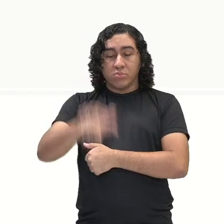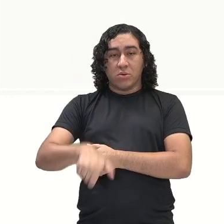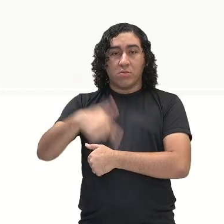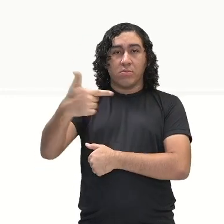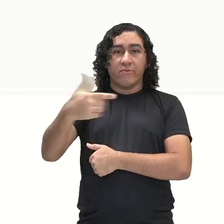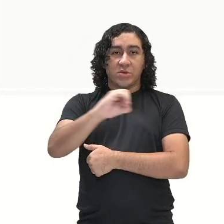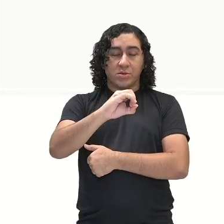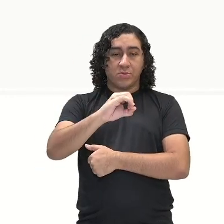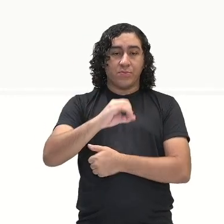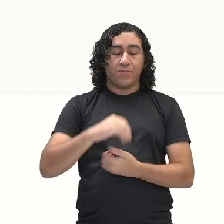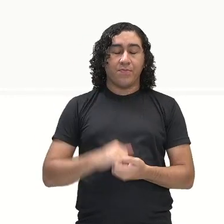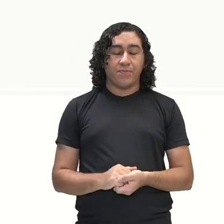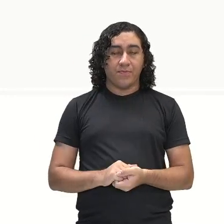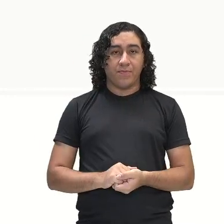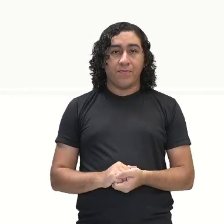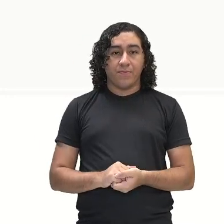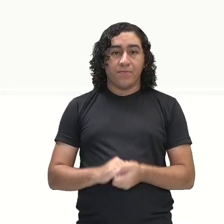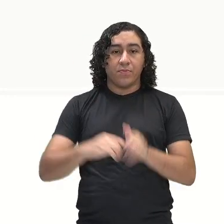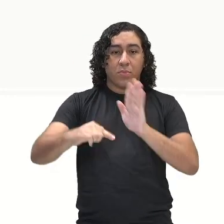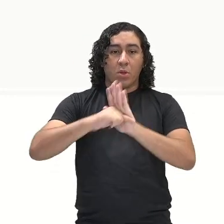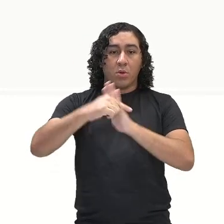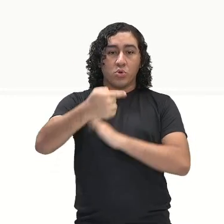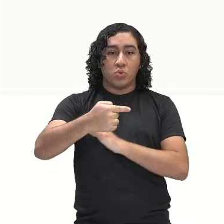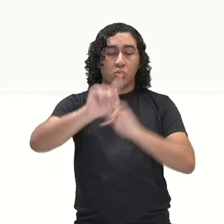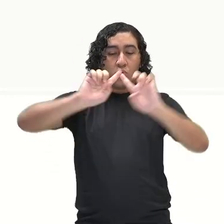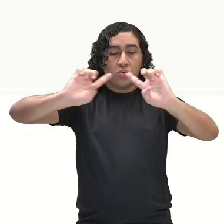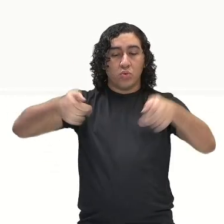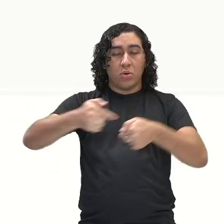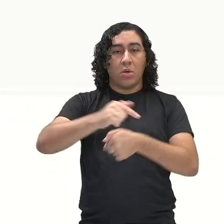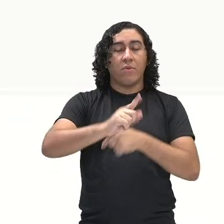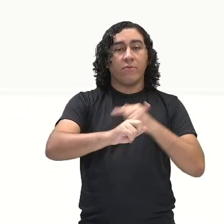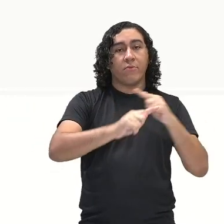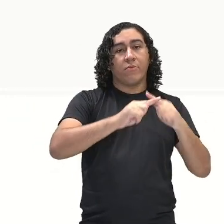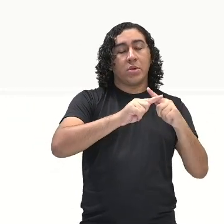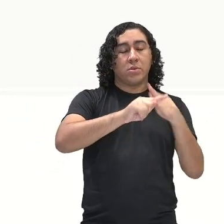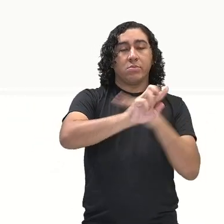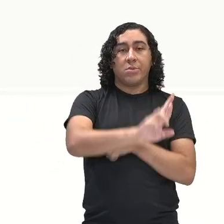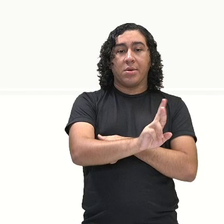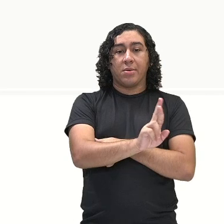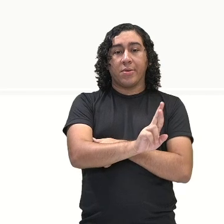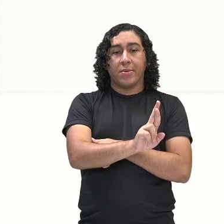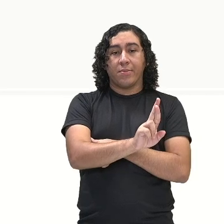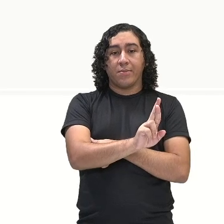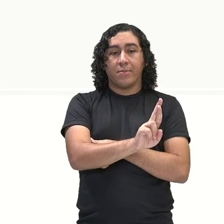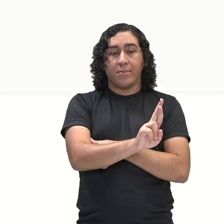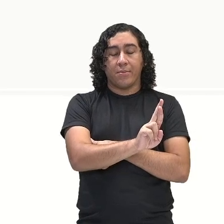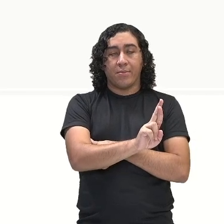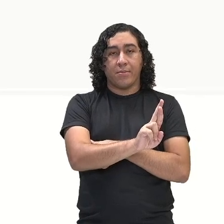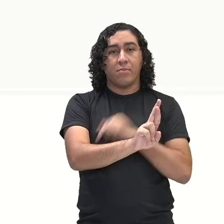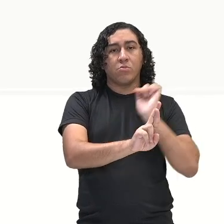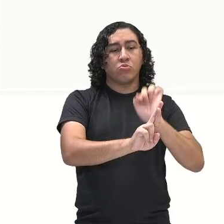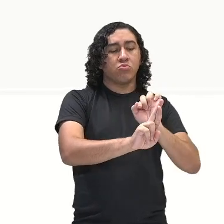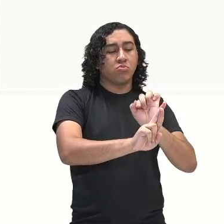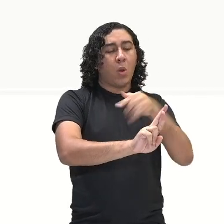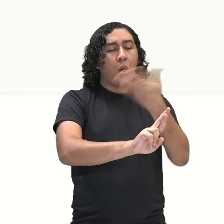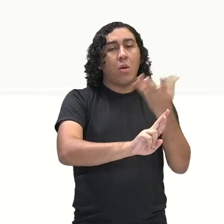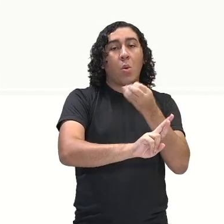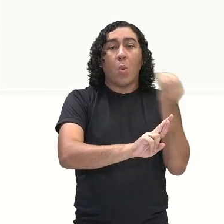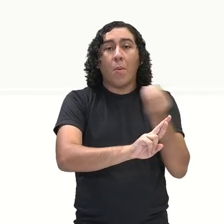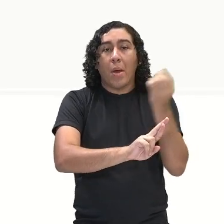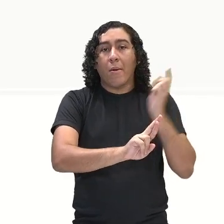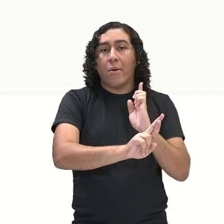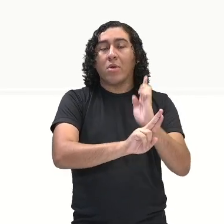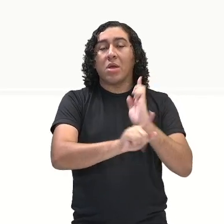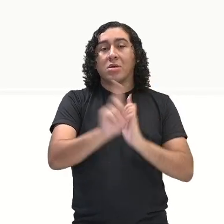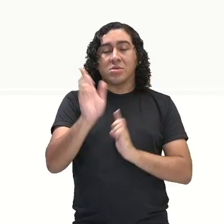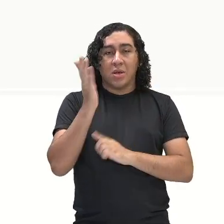20 menos 1 vezes a razão. Como é que a gente encontra a razão? Nós já